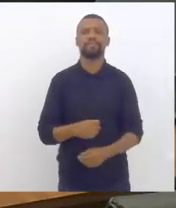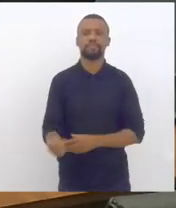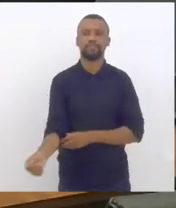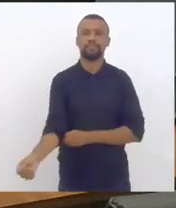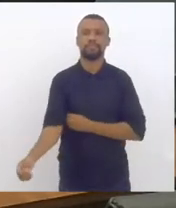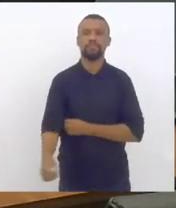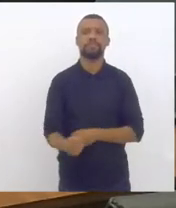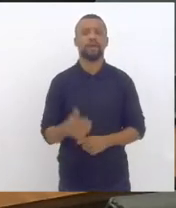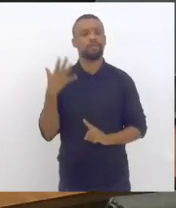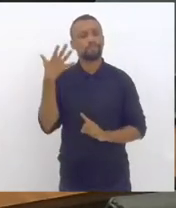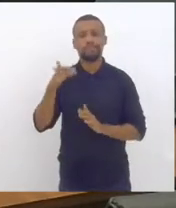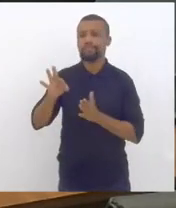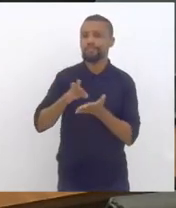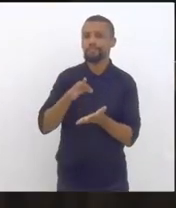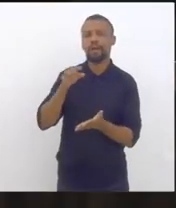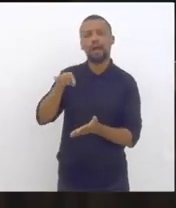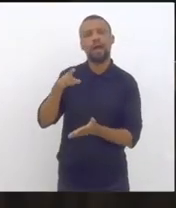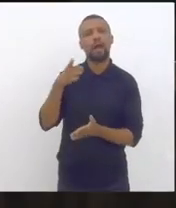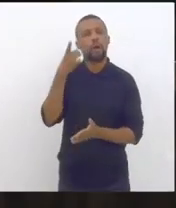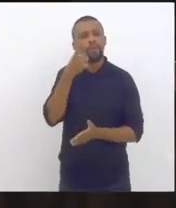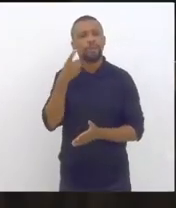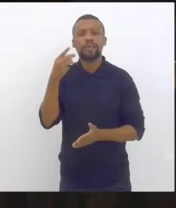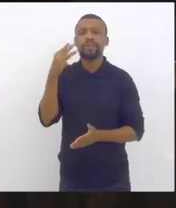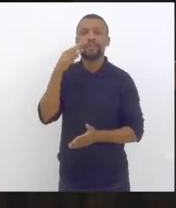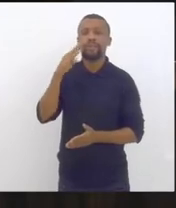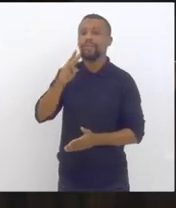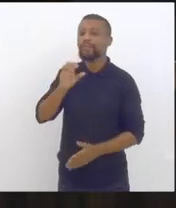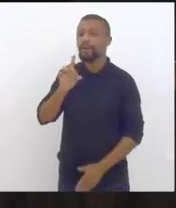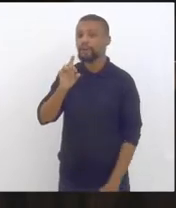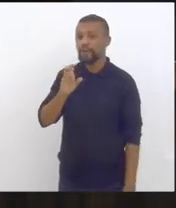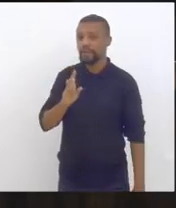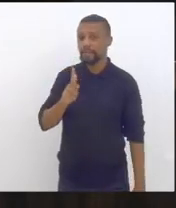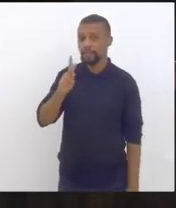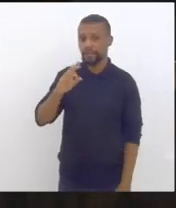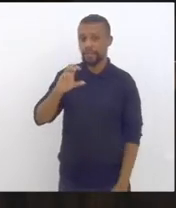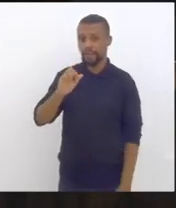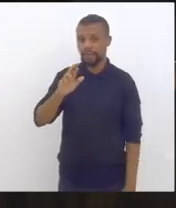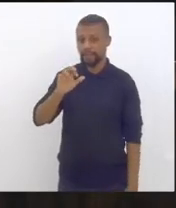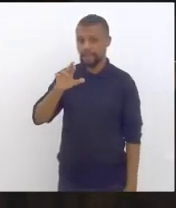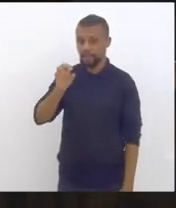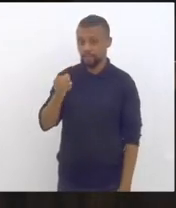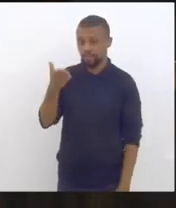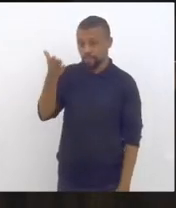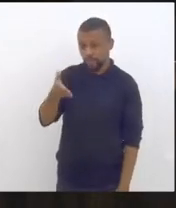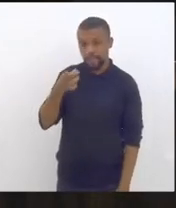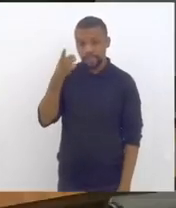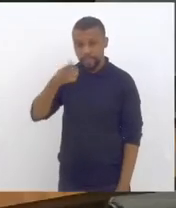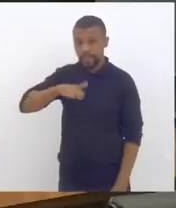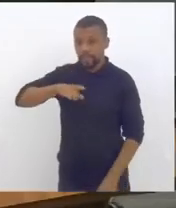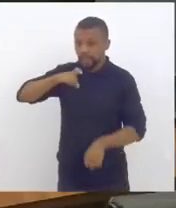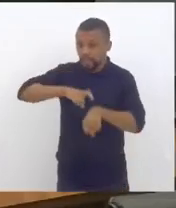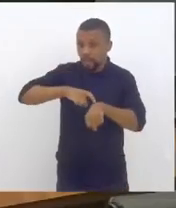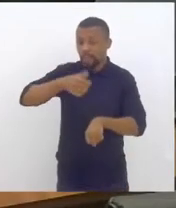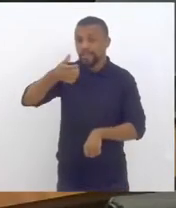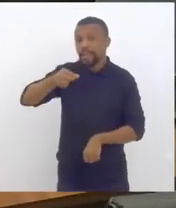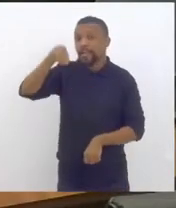o próximo orador inscrito ao Nobre Deputado waldeck Carneiro uma cena se dispõe de dez minutos no tempo regimental